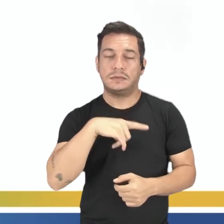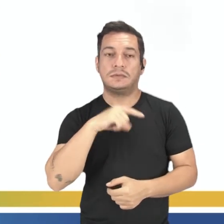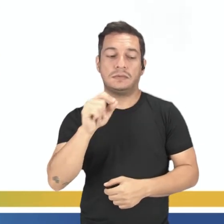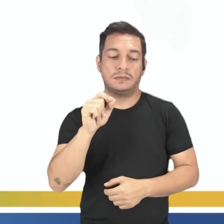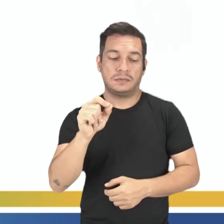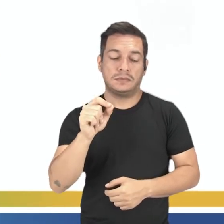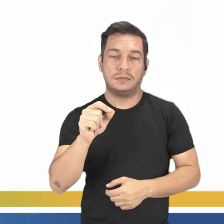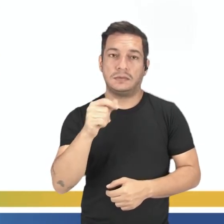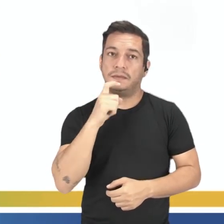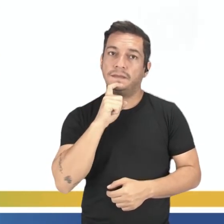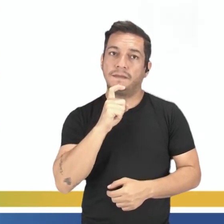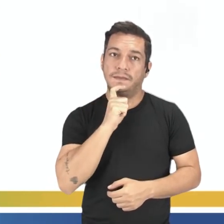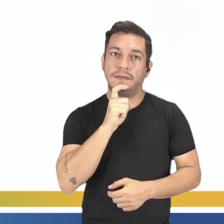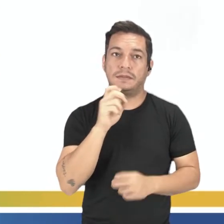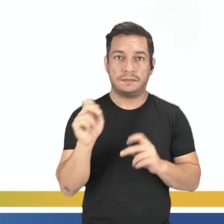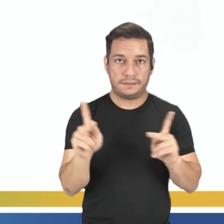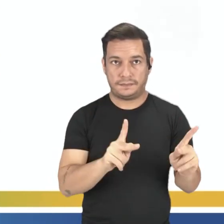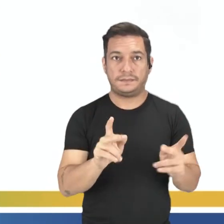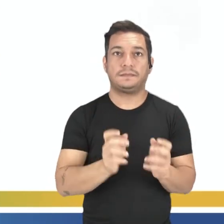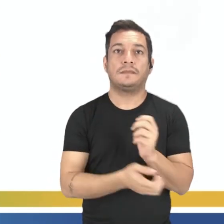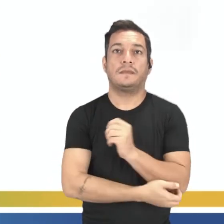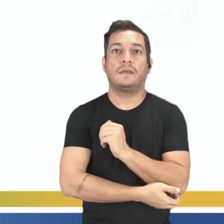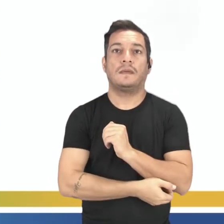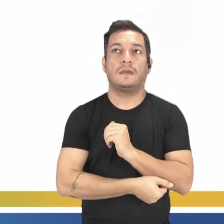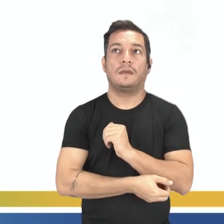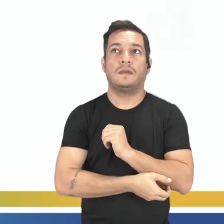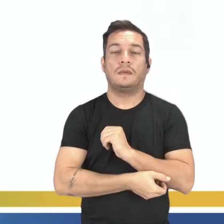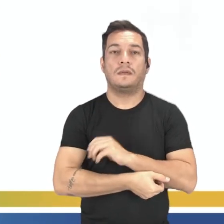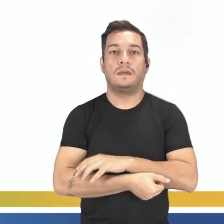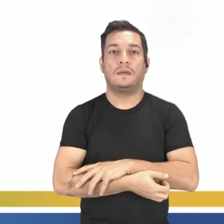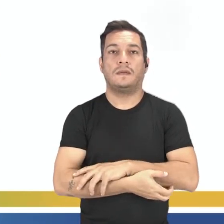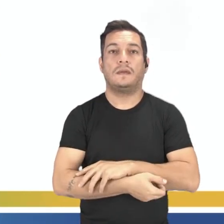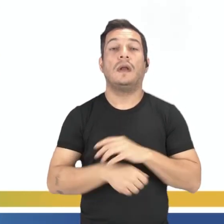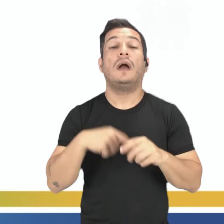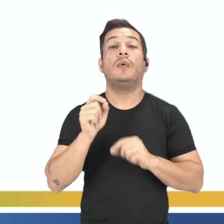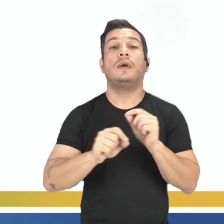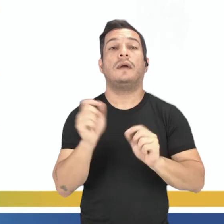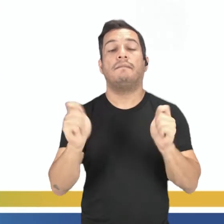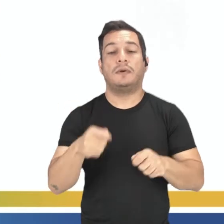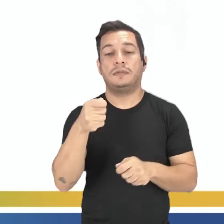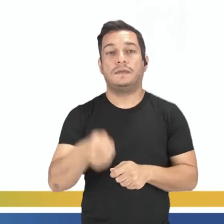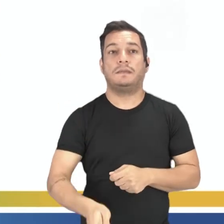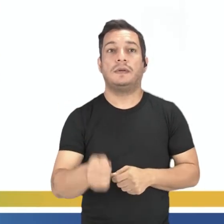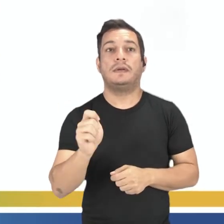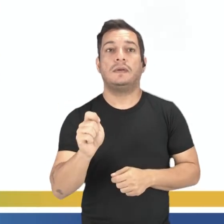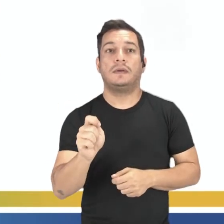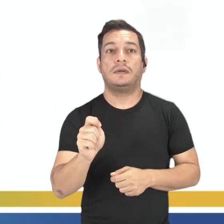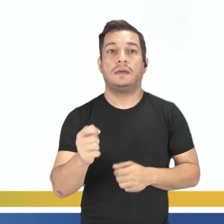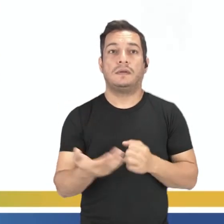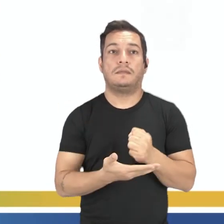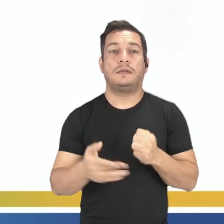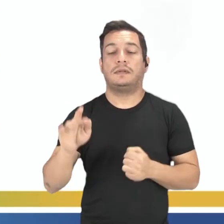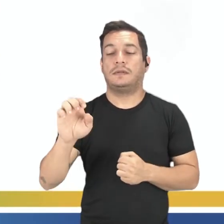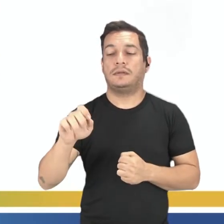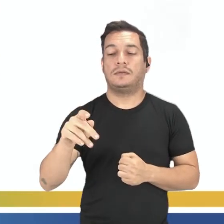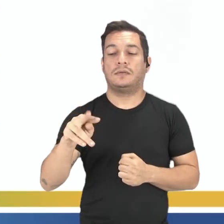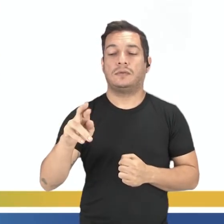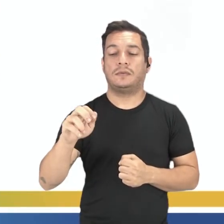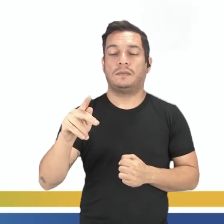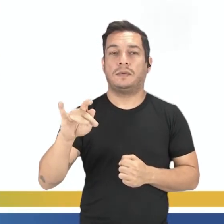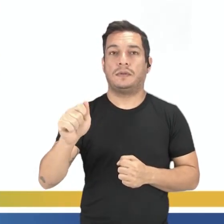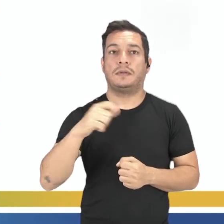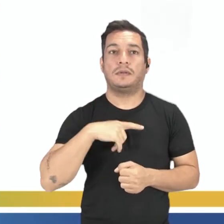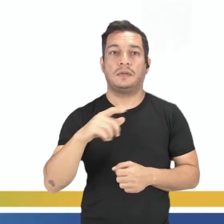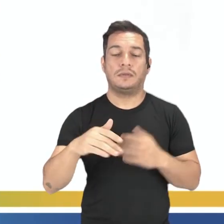fonte fria, tá ok? E aí o que a gente pode afirmar, a partir da entropia, que em todos